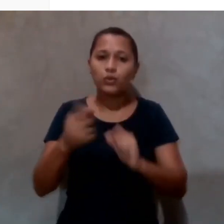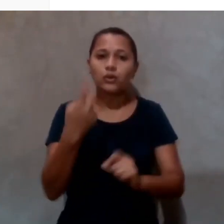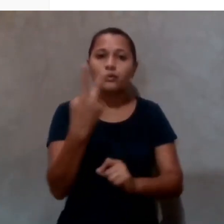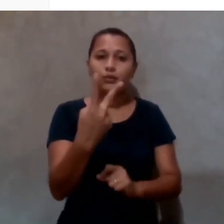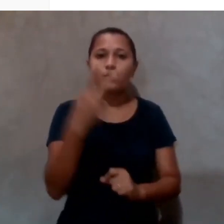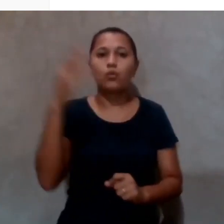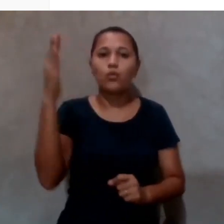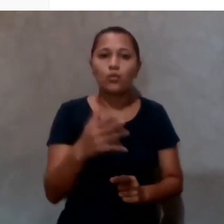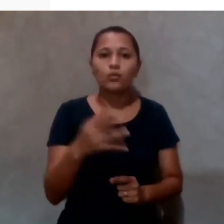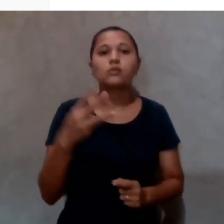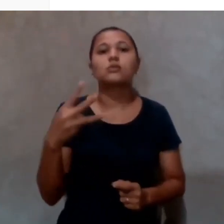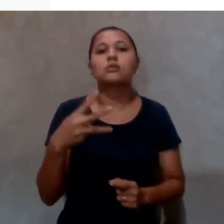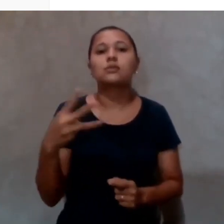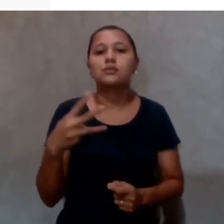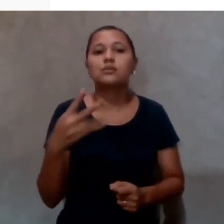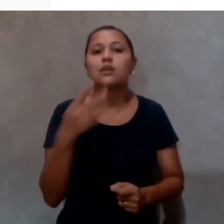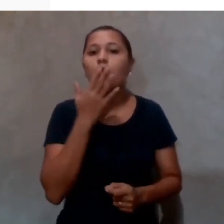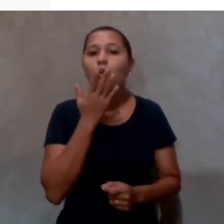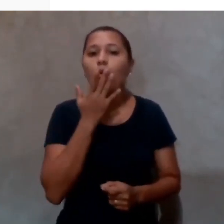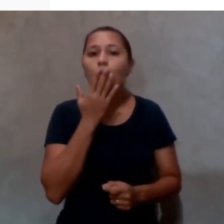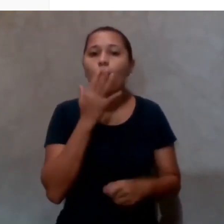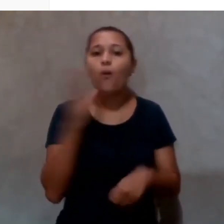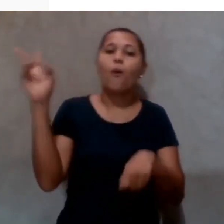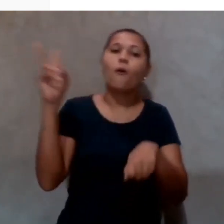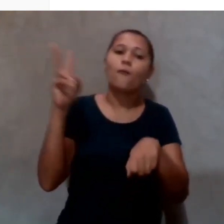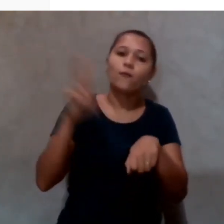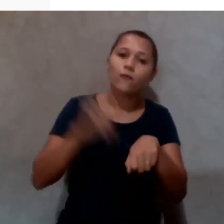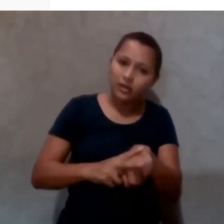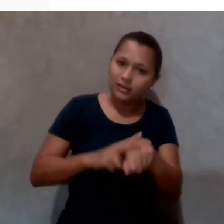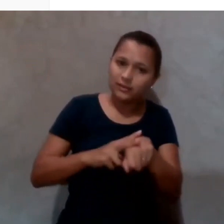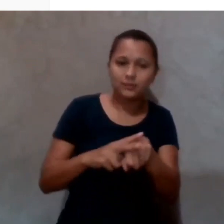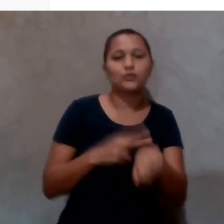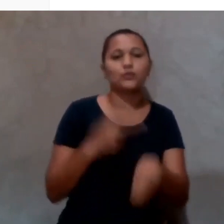verde nos 10 semáforos. Na nossa terceira